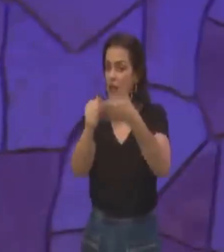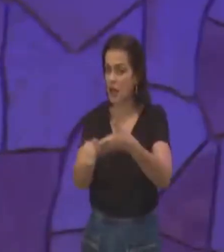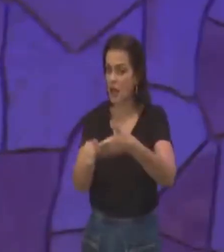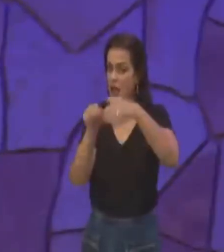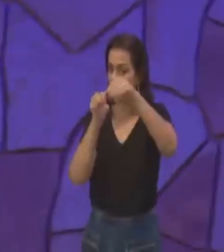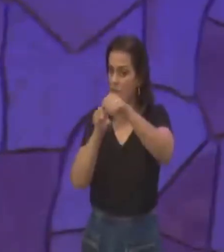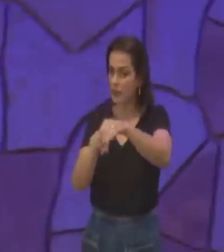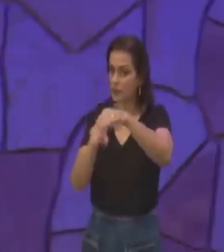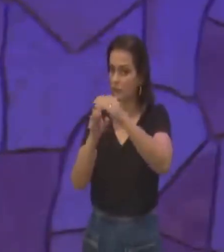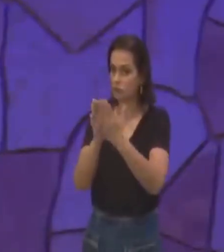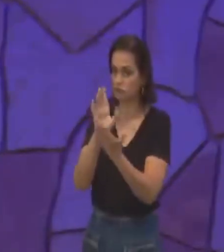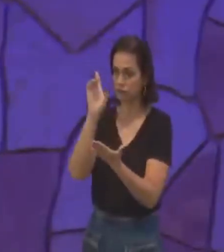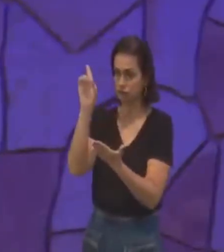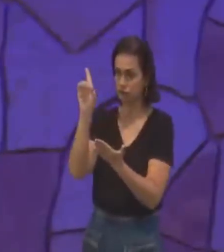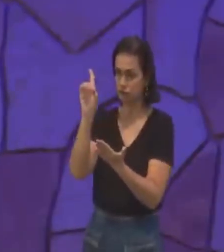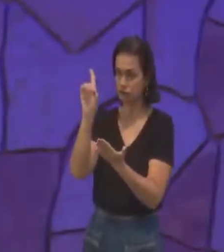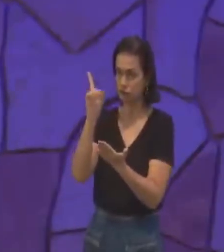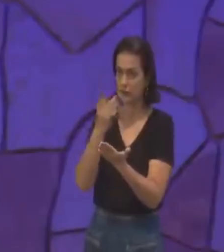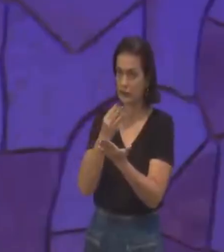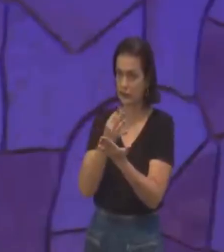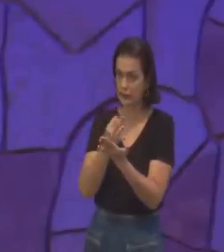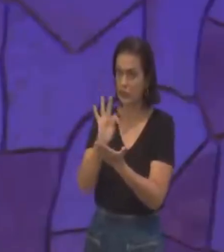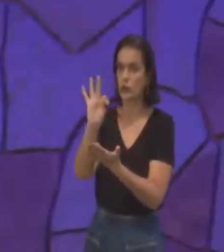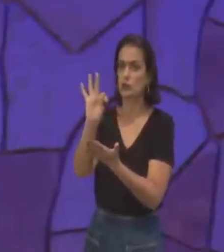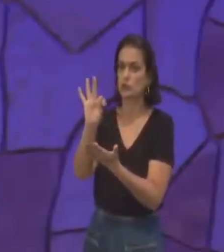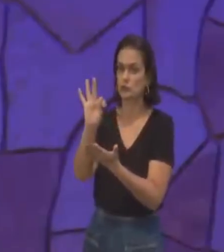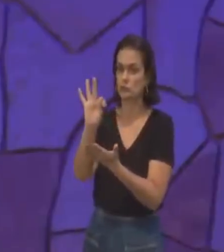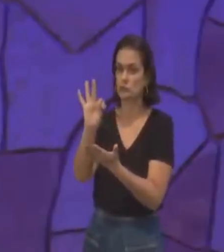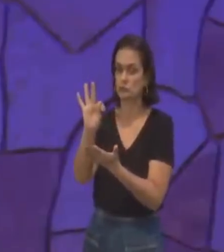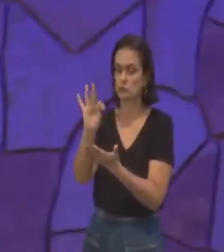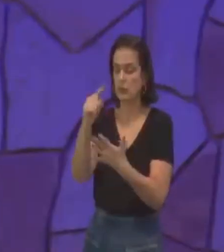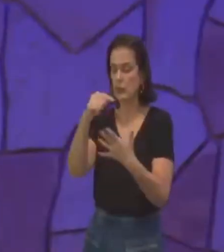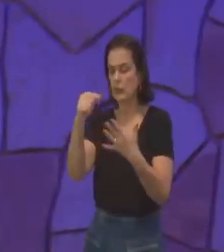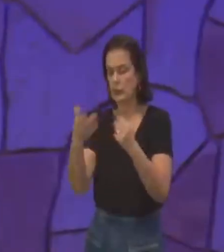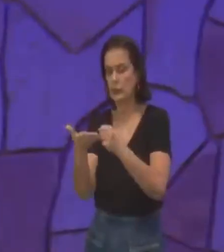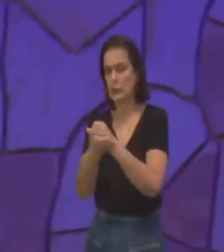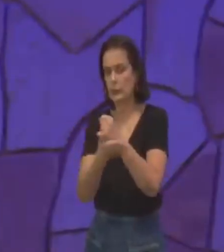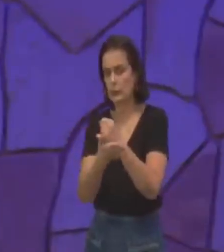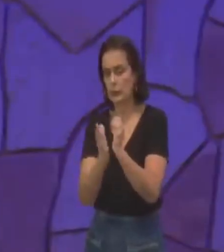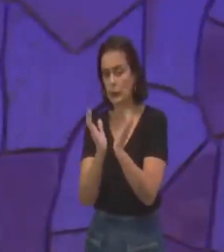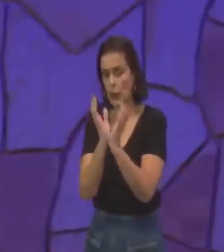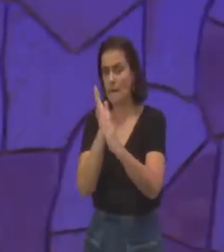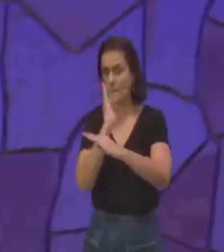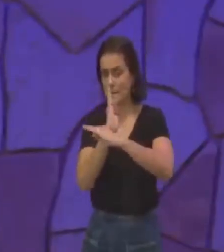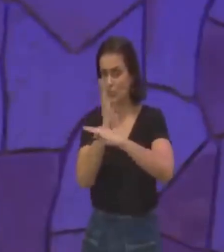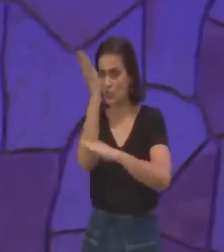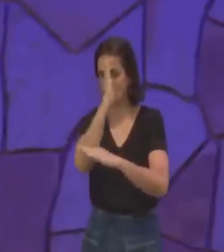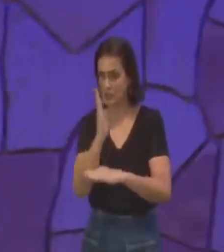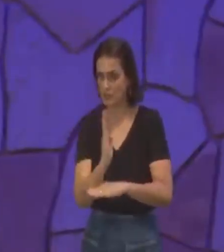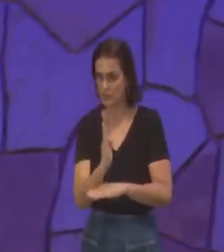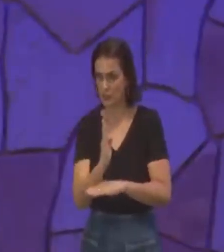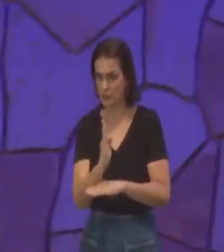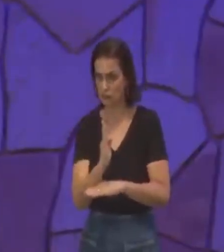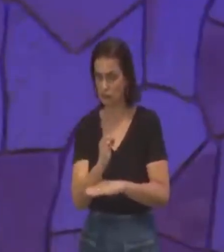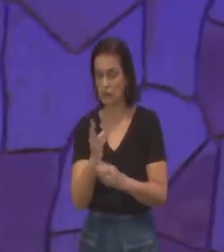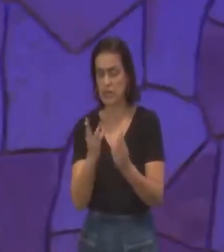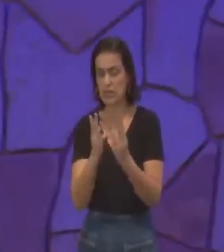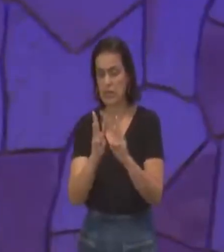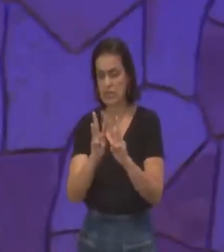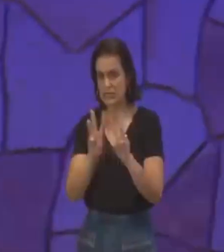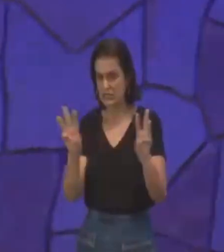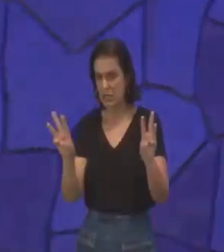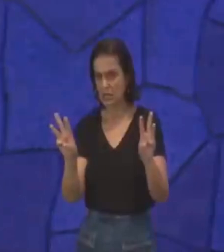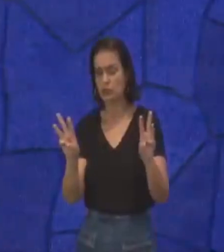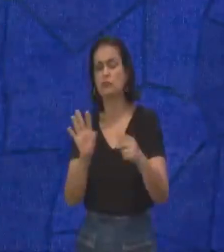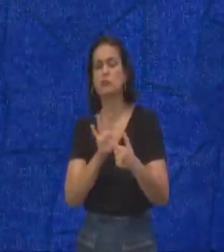teológica. Nós temos muitos princípios. A nossa Convenção Batista Brasileira, se você entra no site da Convenção Batista